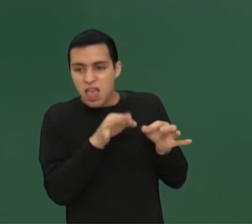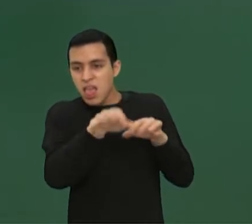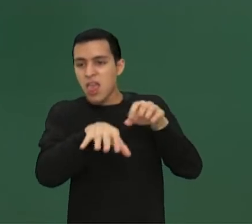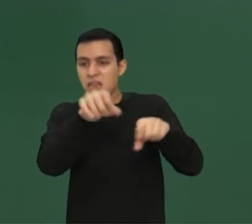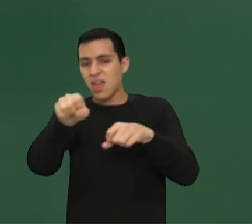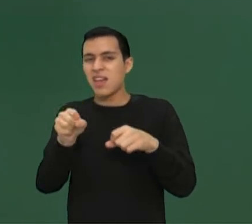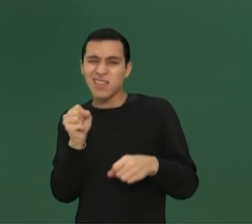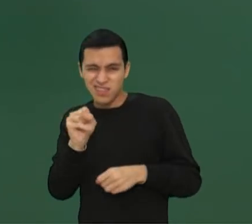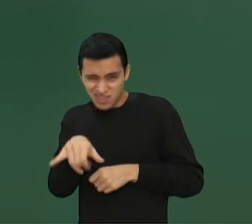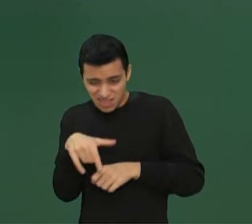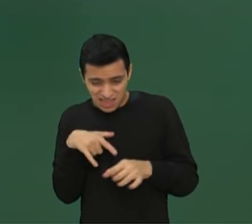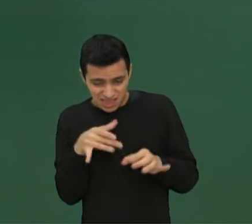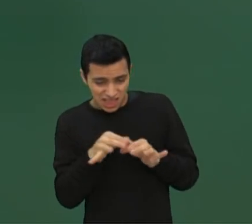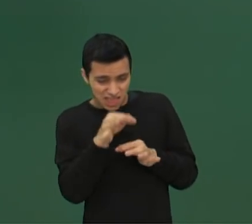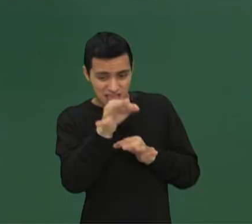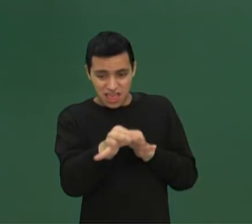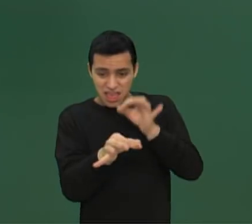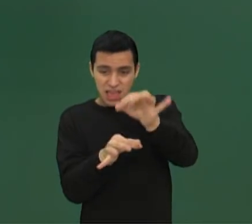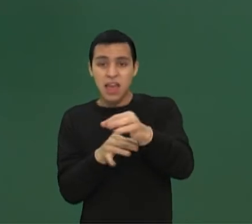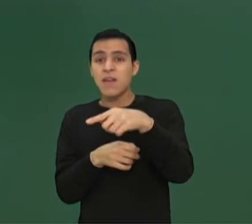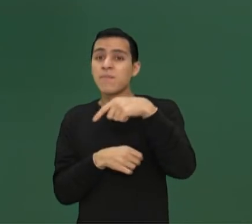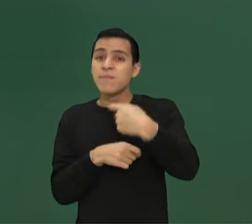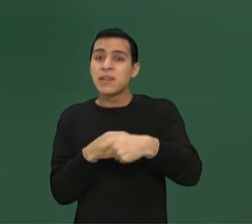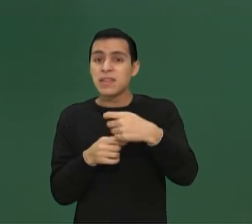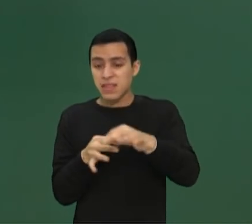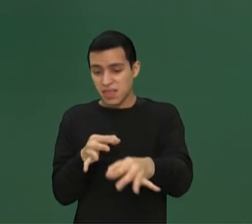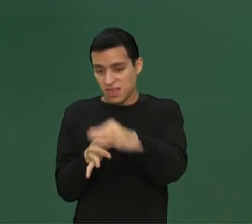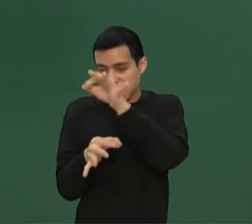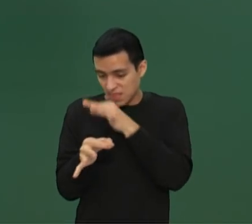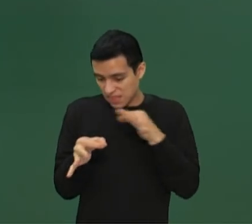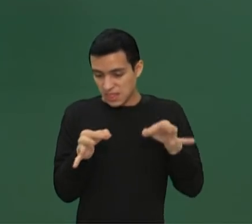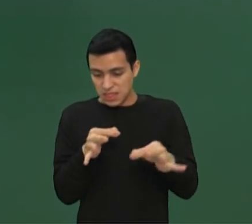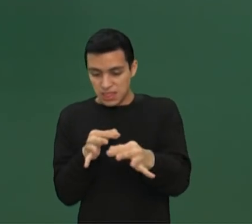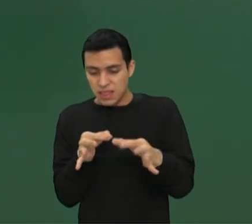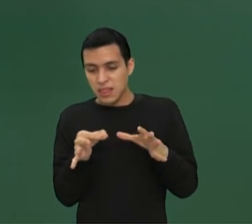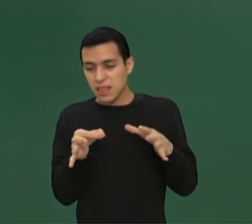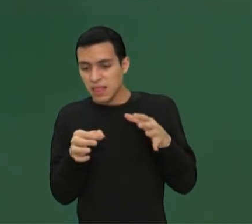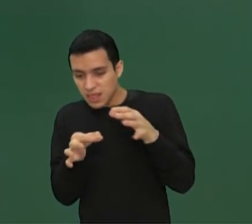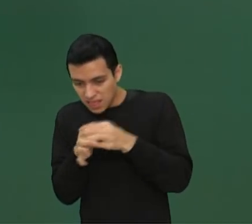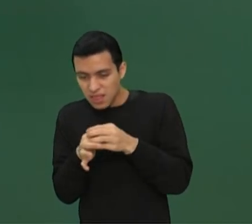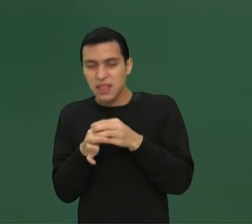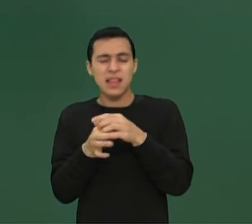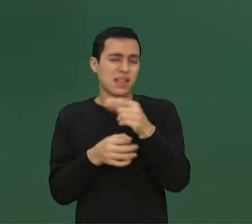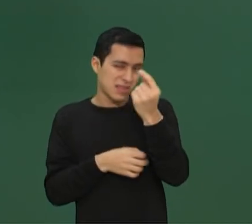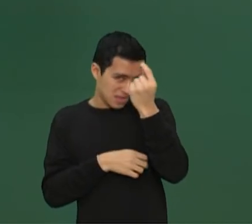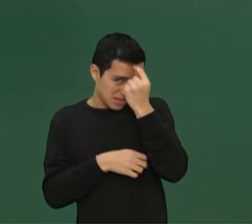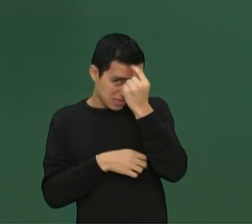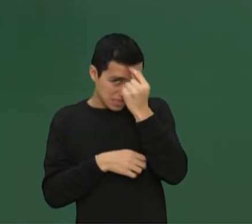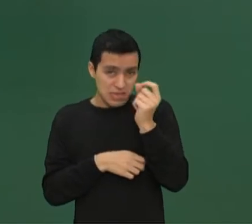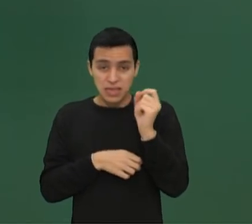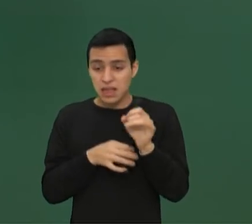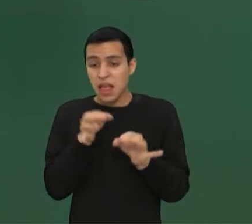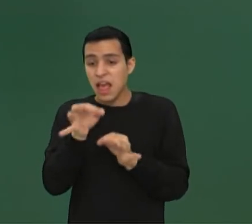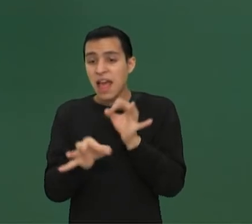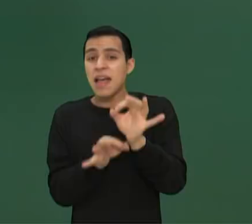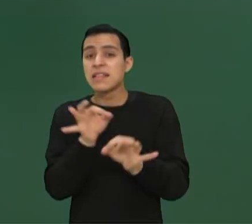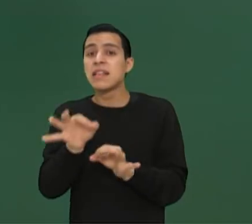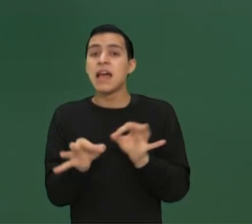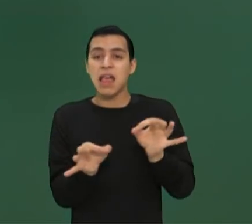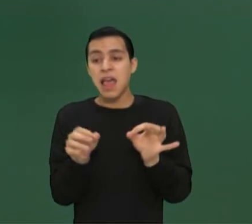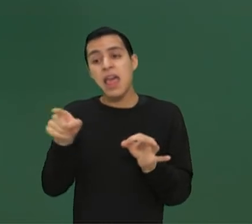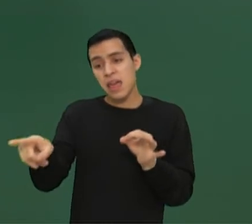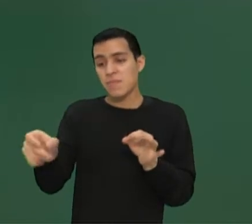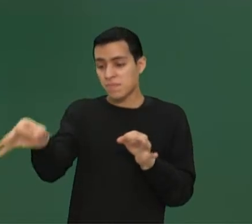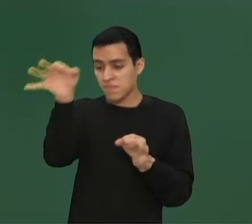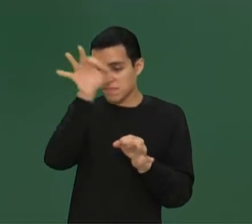Então, se ela tem mais espaço para movimentar, você tem que andar mais para capturar ela. Então, quanto mais você anda para capturar, mais espaço você deixa para ela pular por cima de